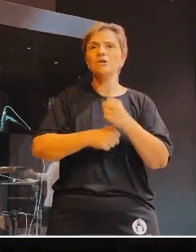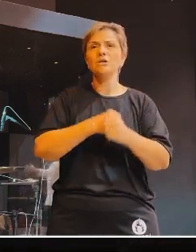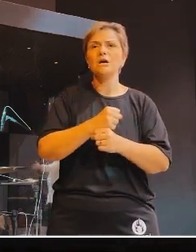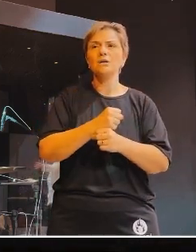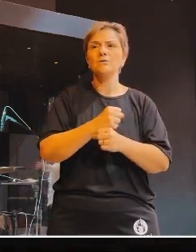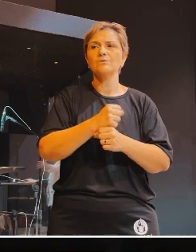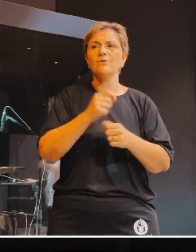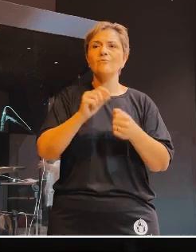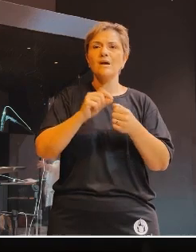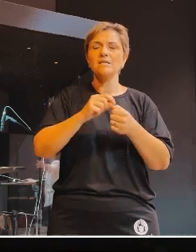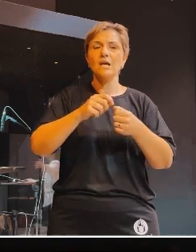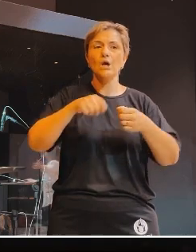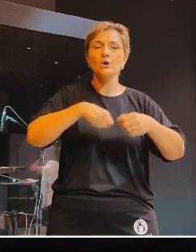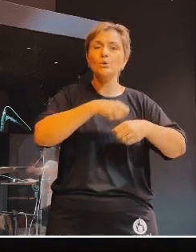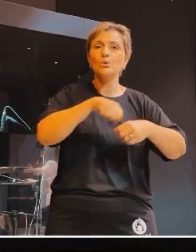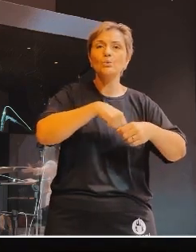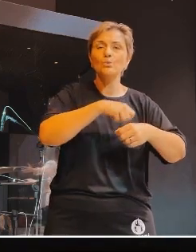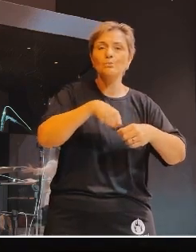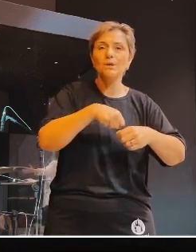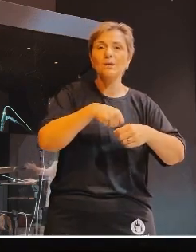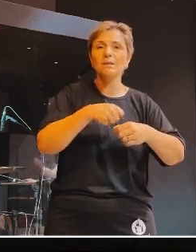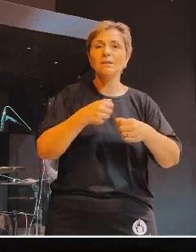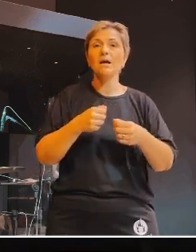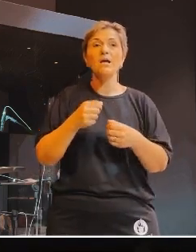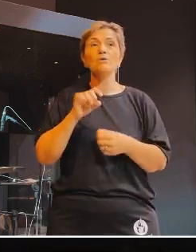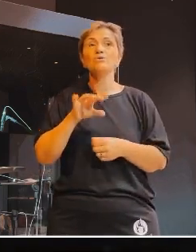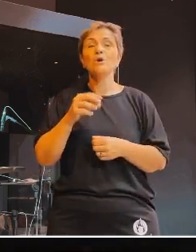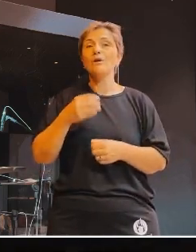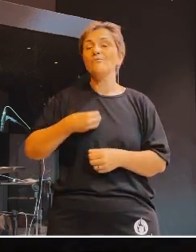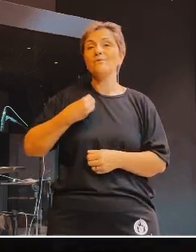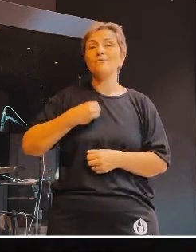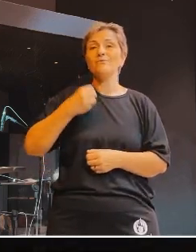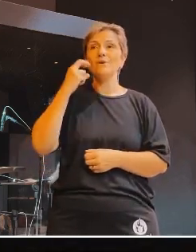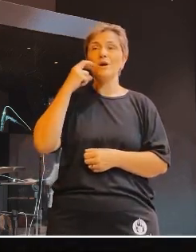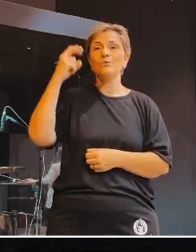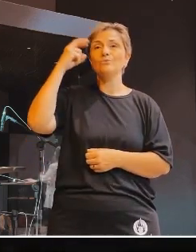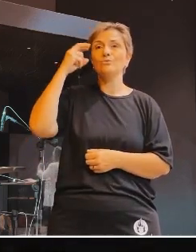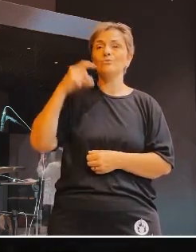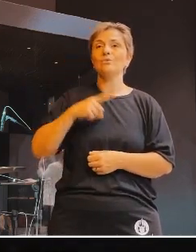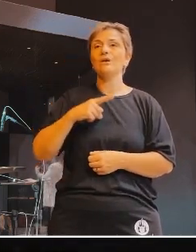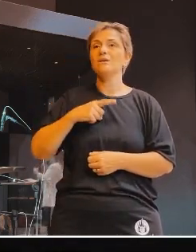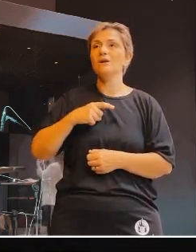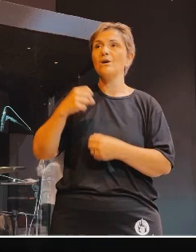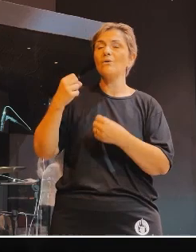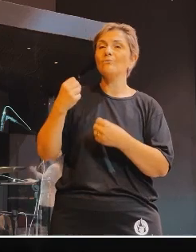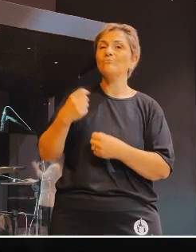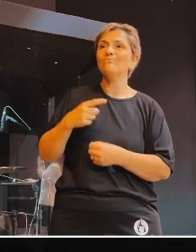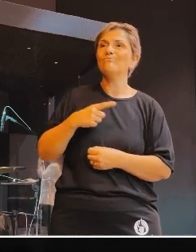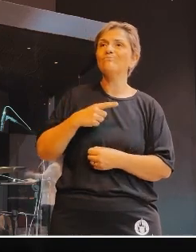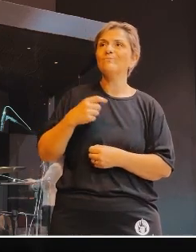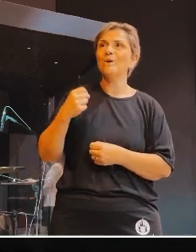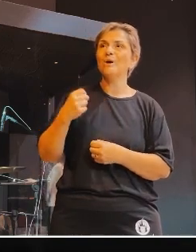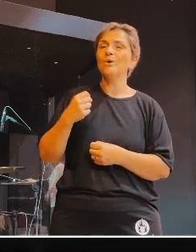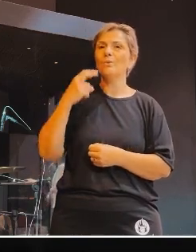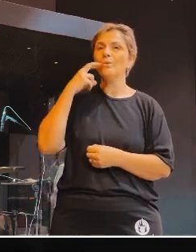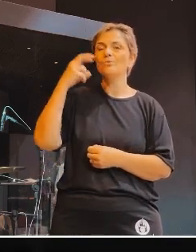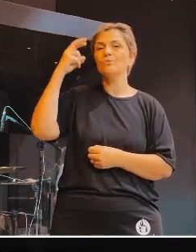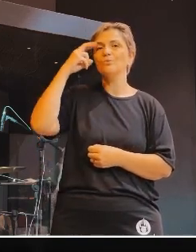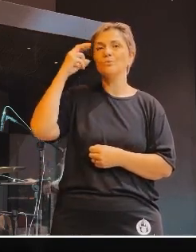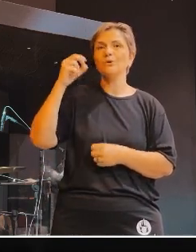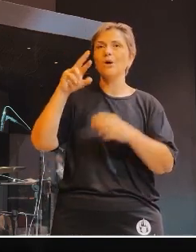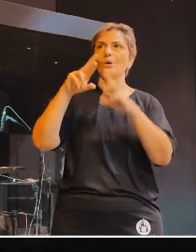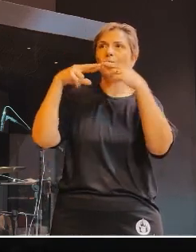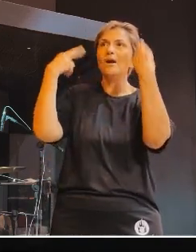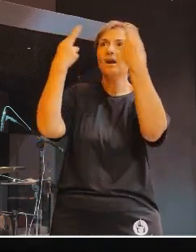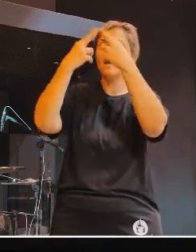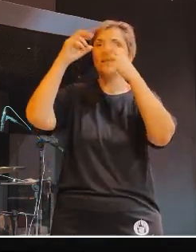eu simplesmente vivi a cultura. E eu fui abençoada em viver a cultura do reino dos céus na terra.